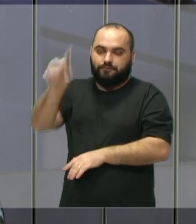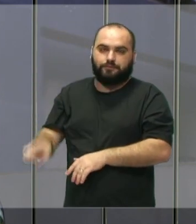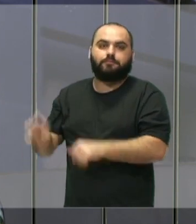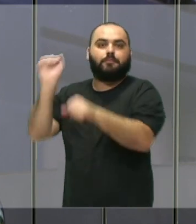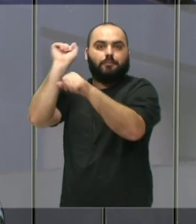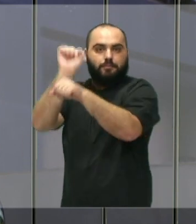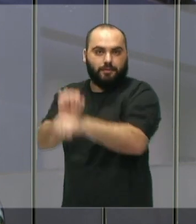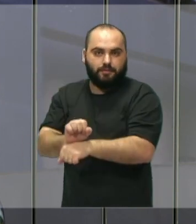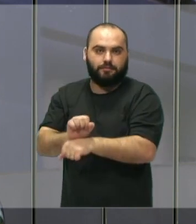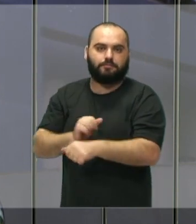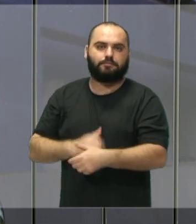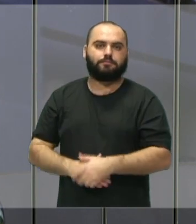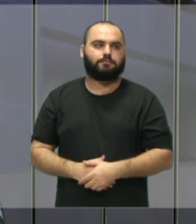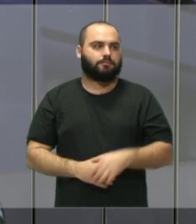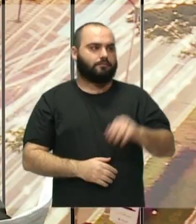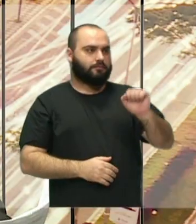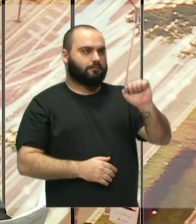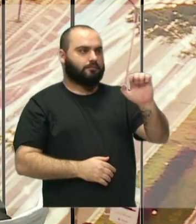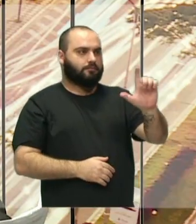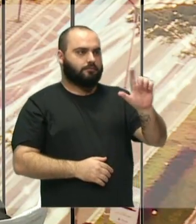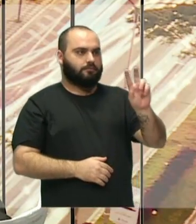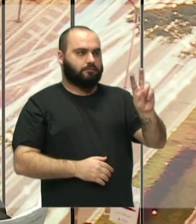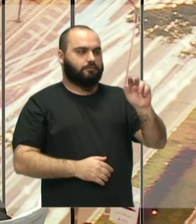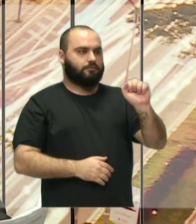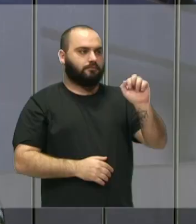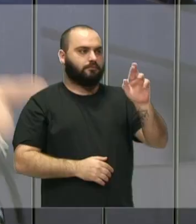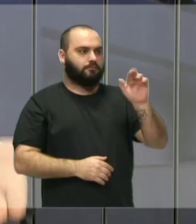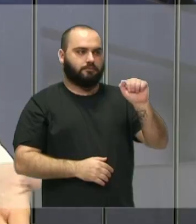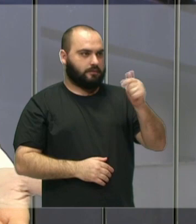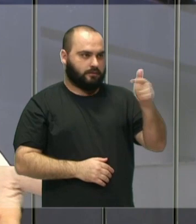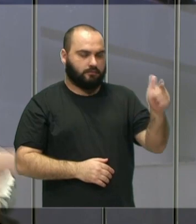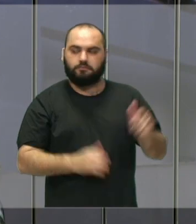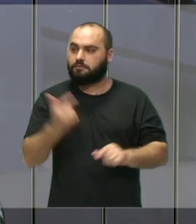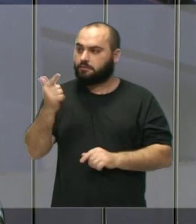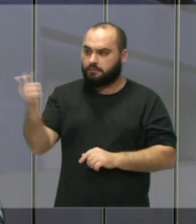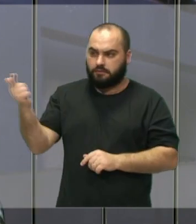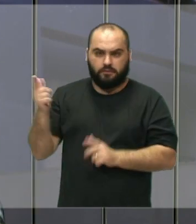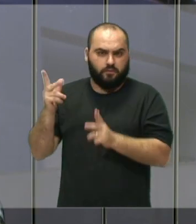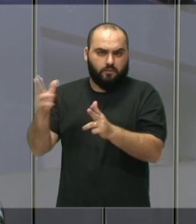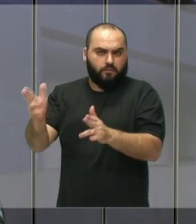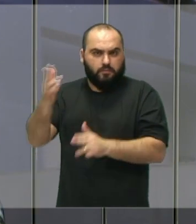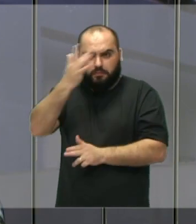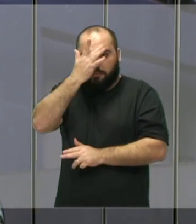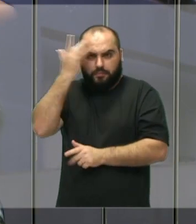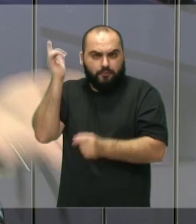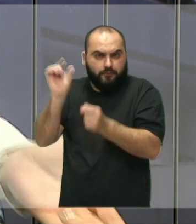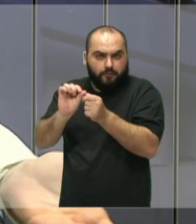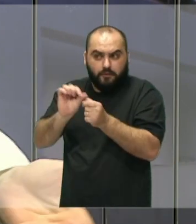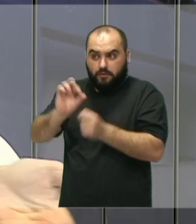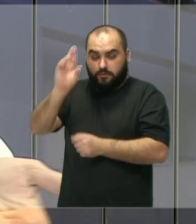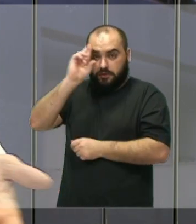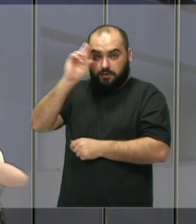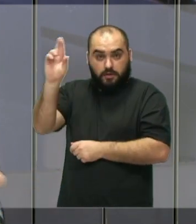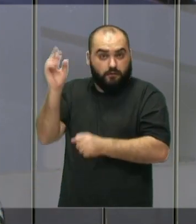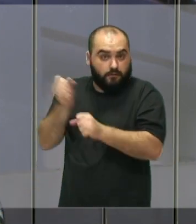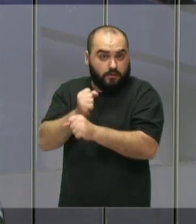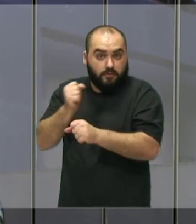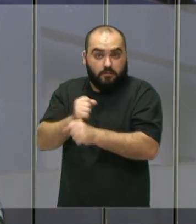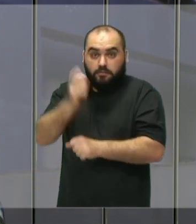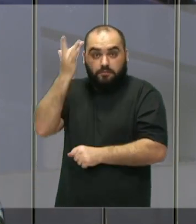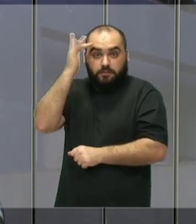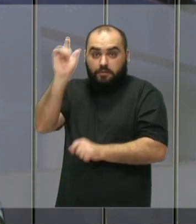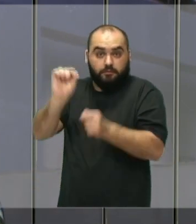nem a obra tinha o alvará para poder... O alvará, muito menos do que aquela pessoa fez. Inclusive, o dono da obra nem sabia que ele tinha feito aquilo,